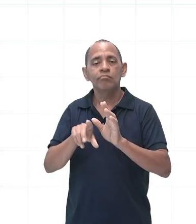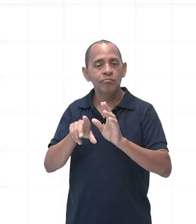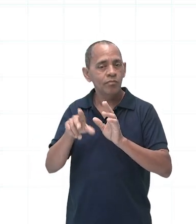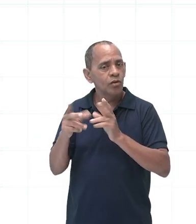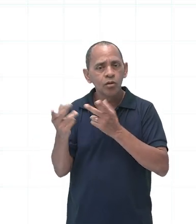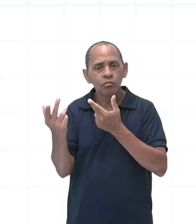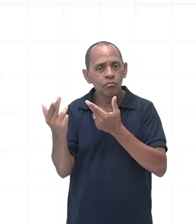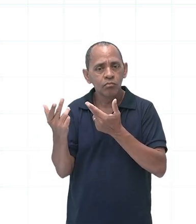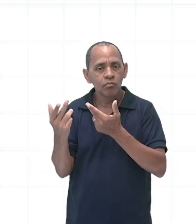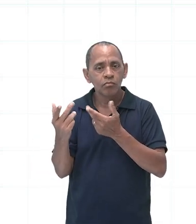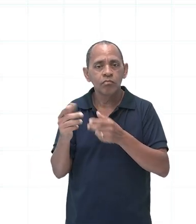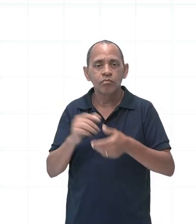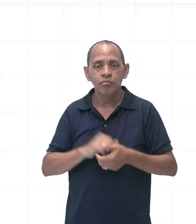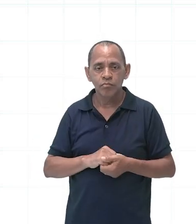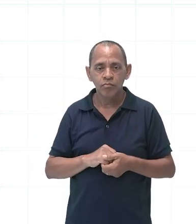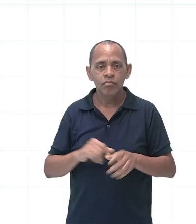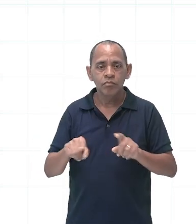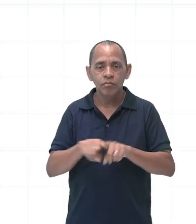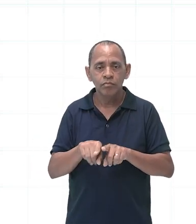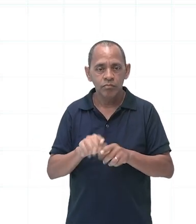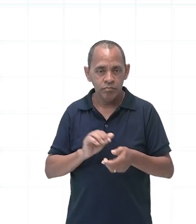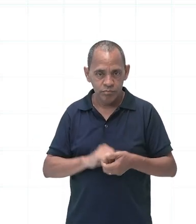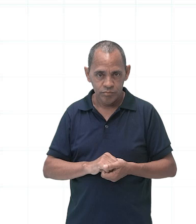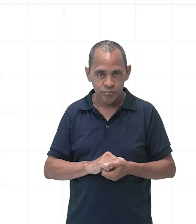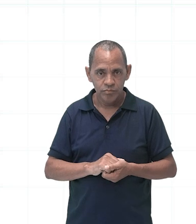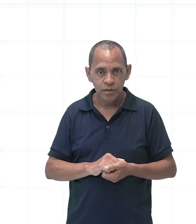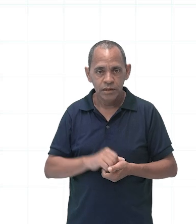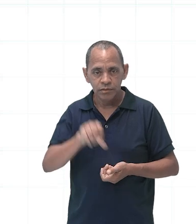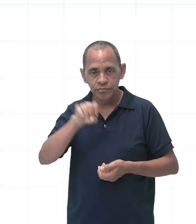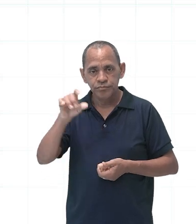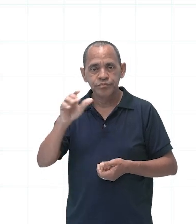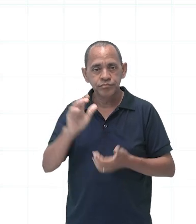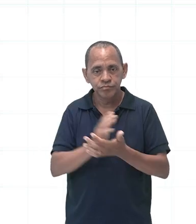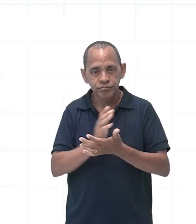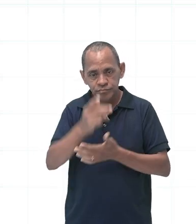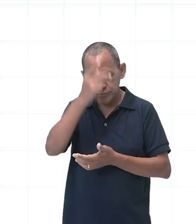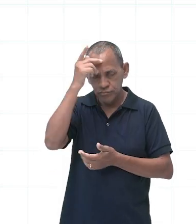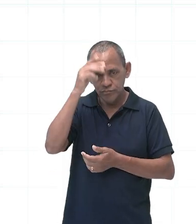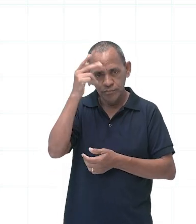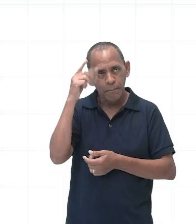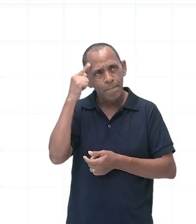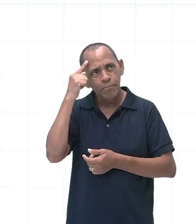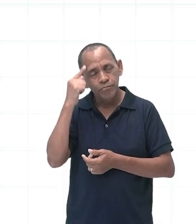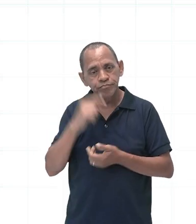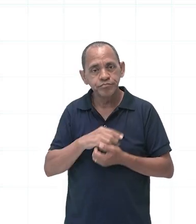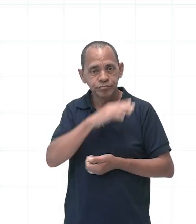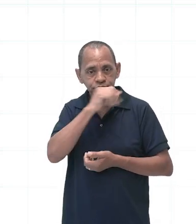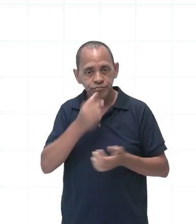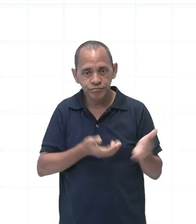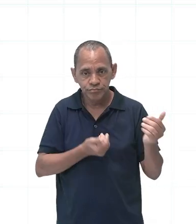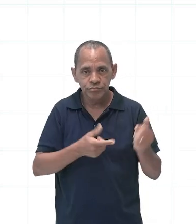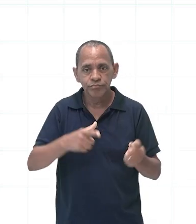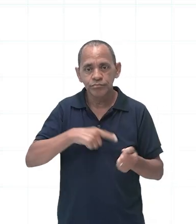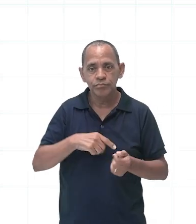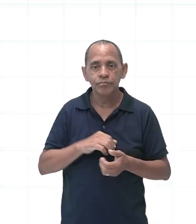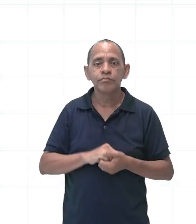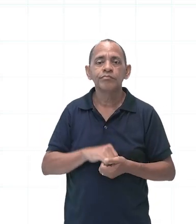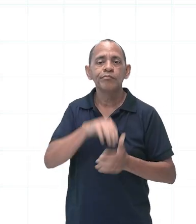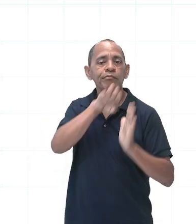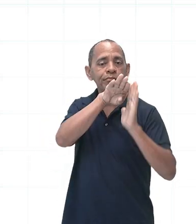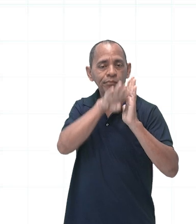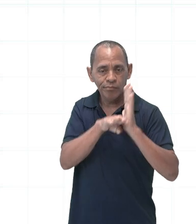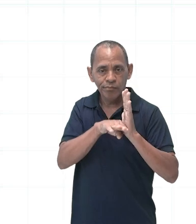os demais seres humanos. Então, de repente, se alguém pensa que a criança ou o adolescente